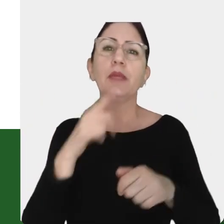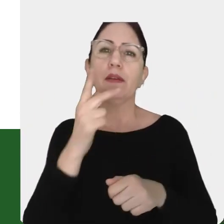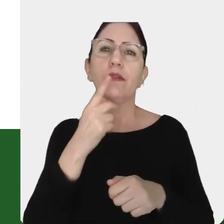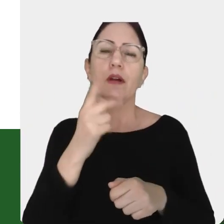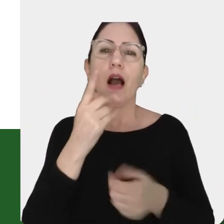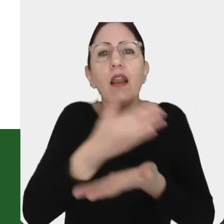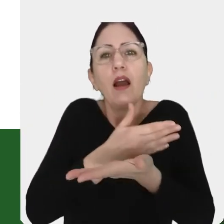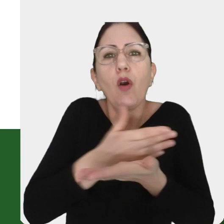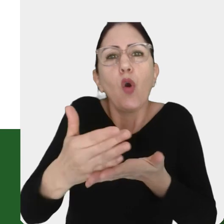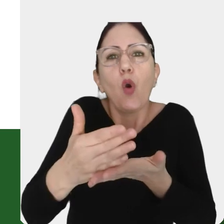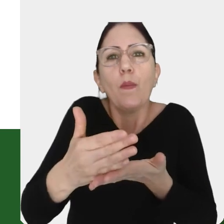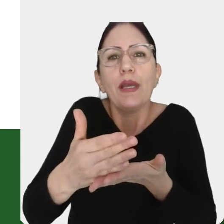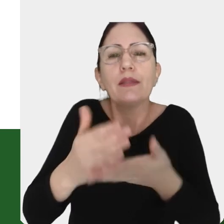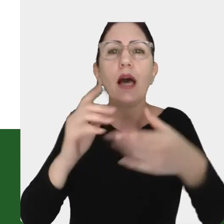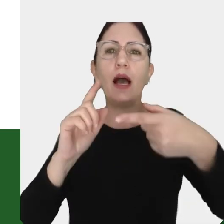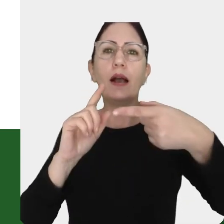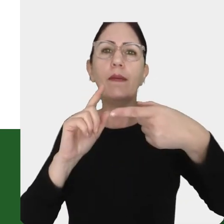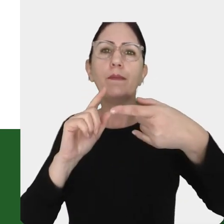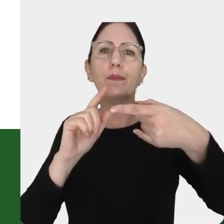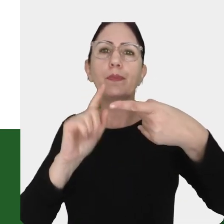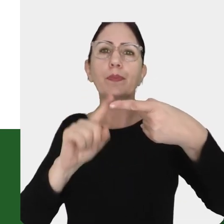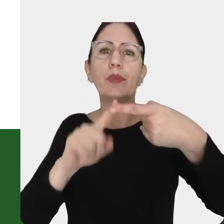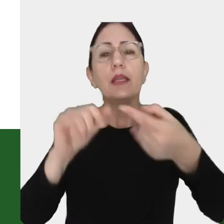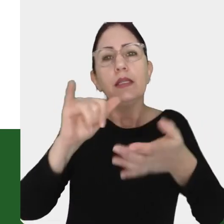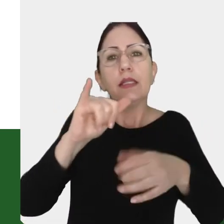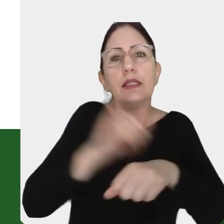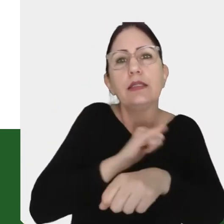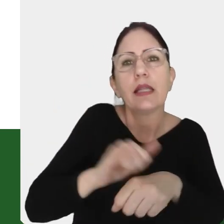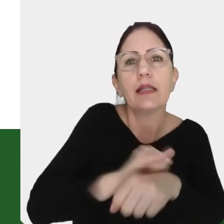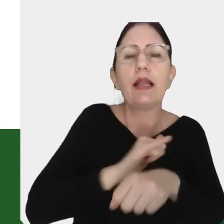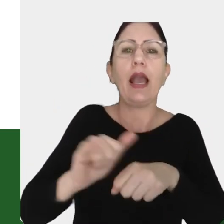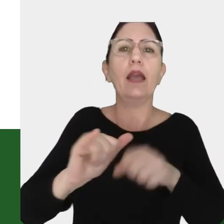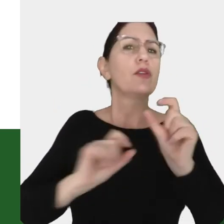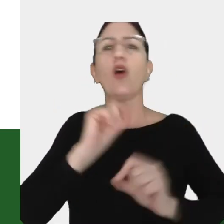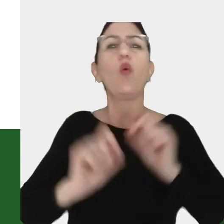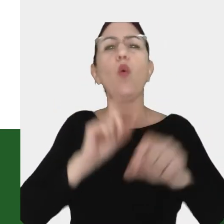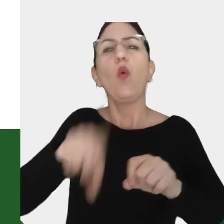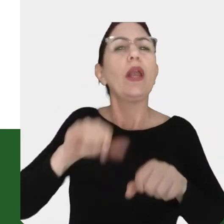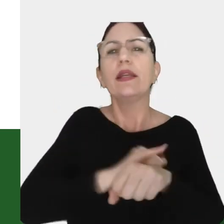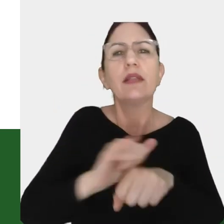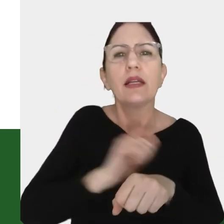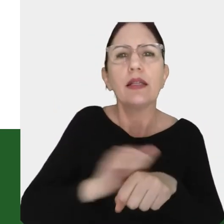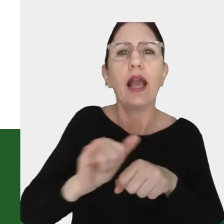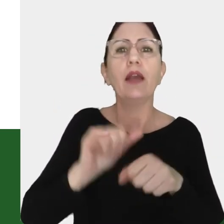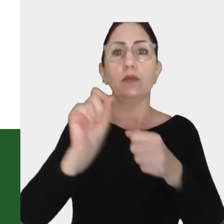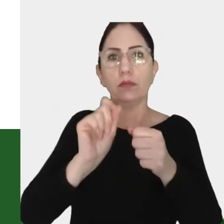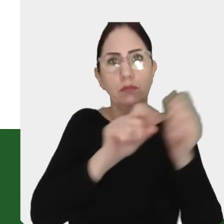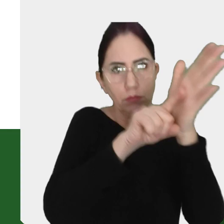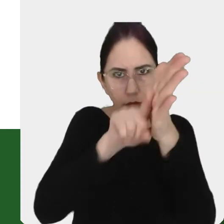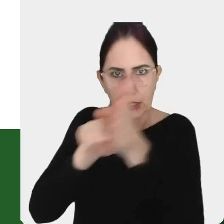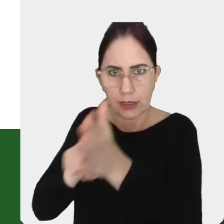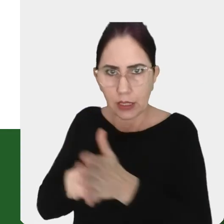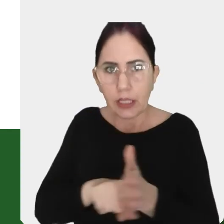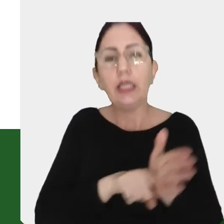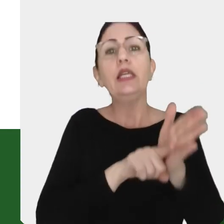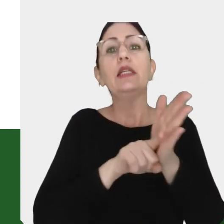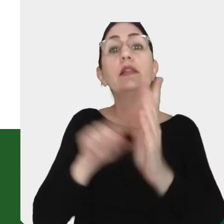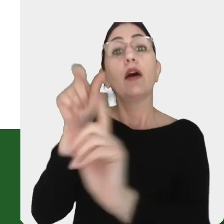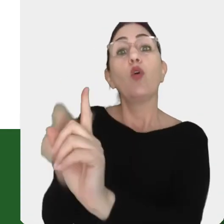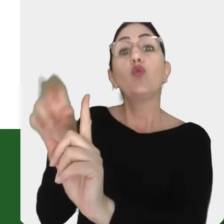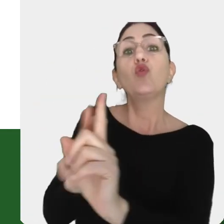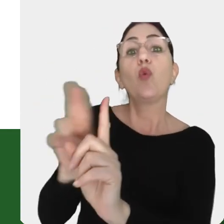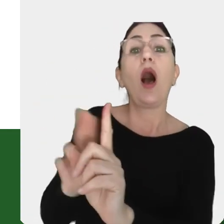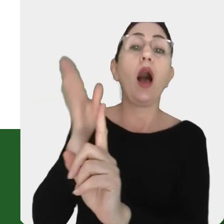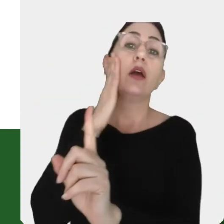começar por uma estratégia. Então, aqui ele coloca o que é a estratégia: pesquisa de mercado, análise das necessidades do